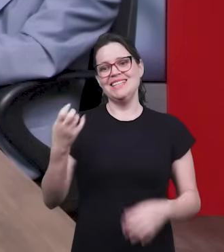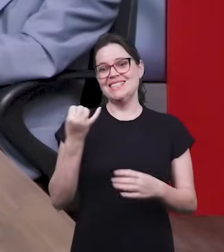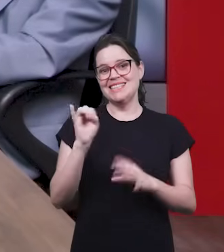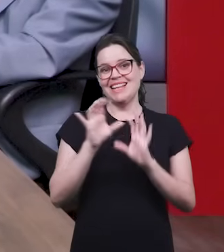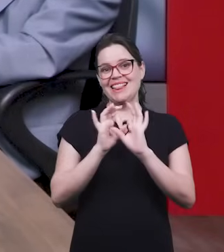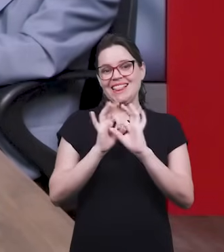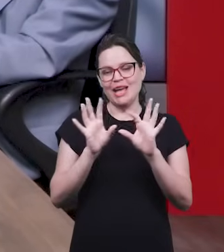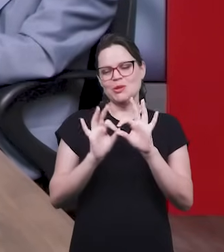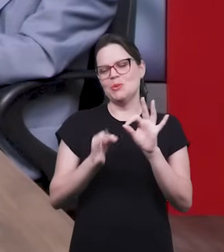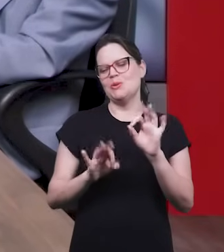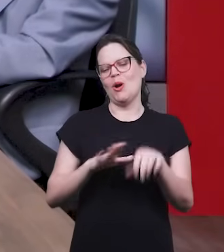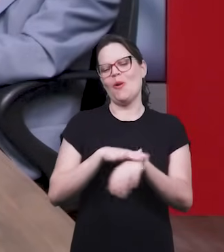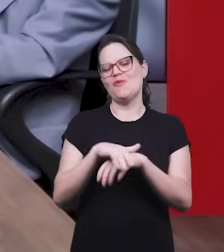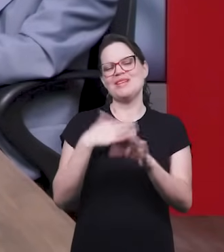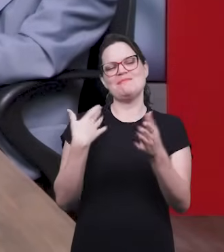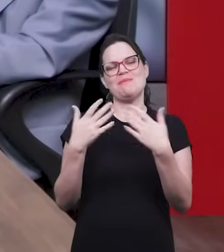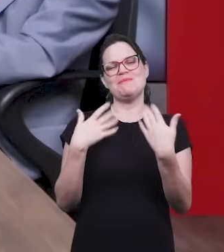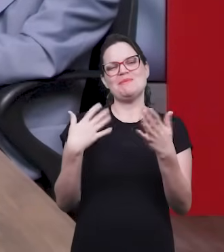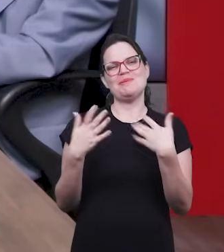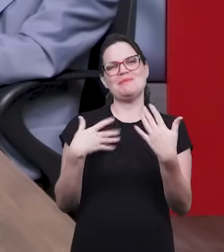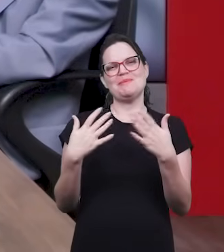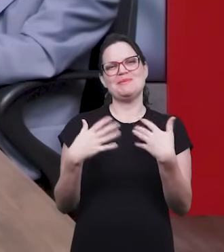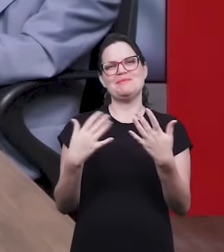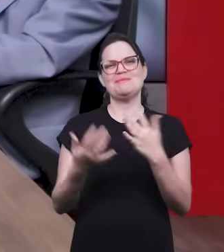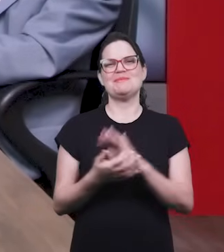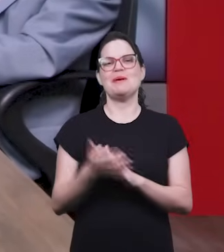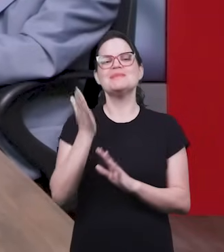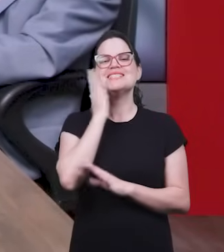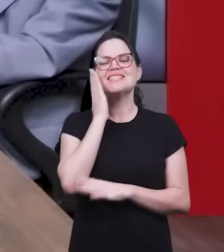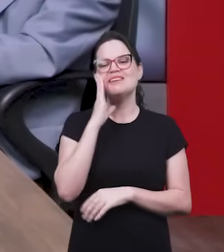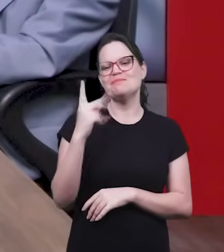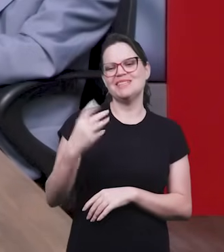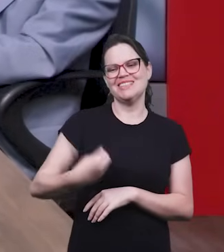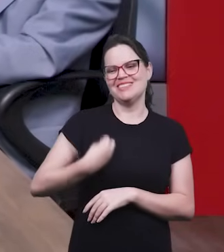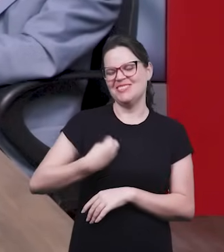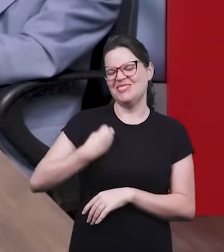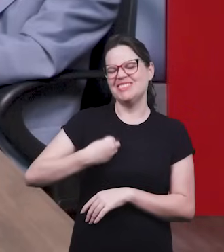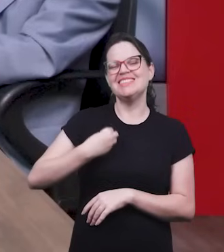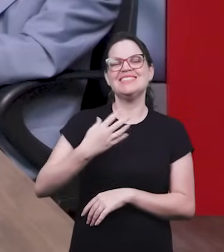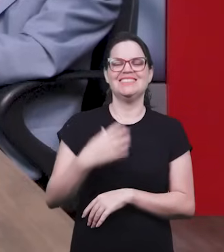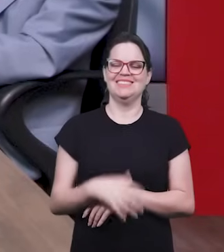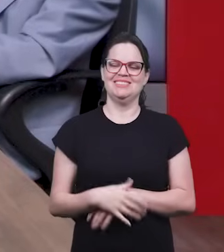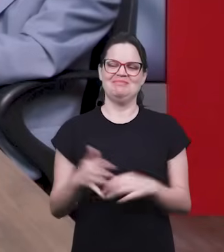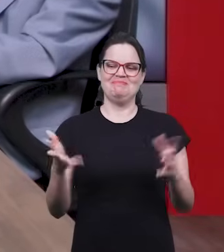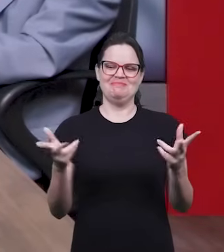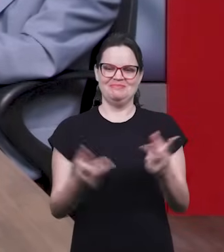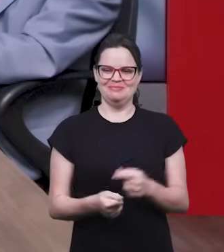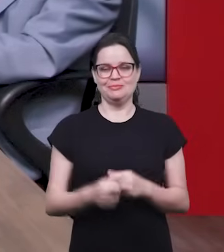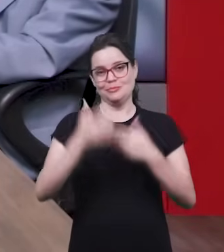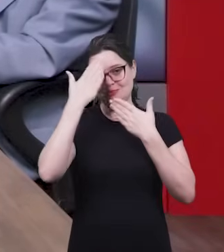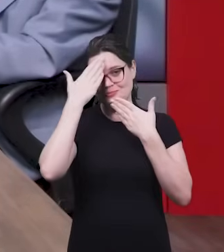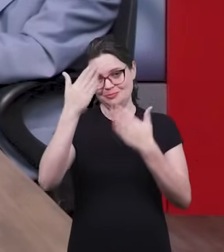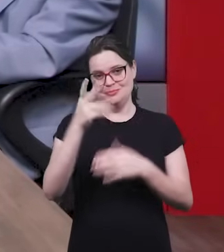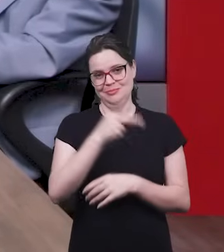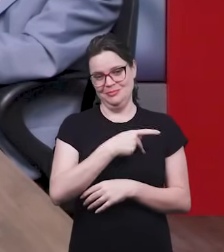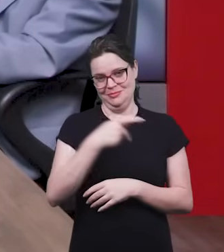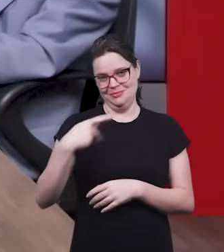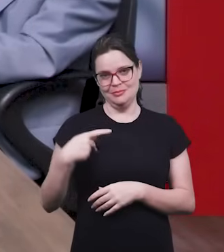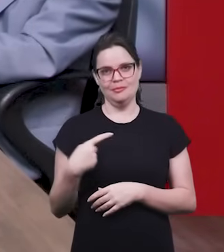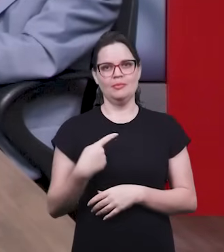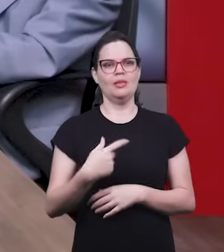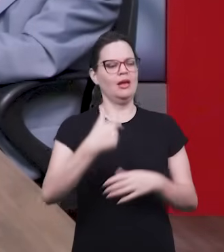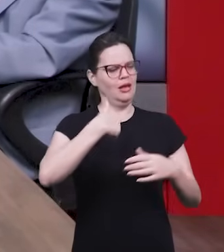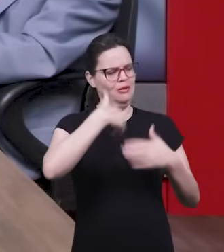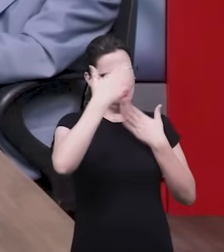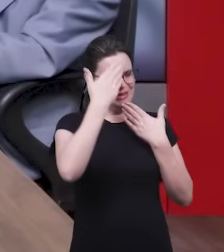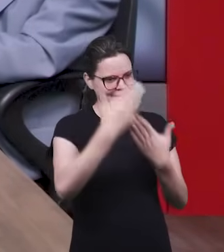Uma conversa tão boa, né? Essa leveza da vida. Se comentar sobre Vila Velha, então... Muito obrigada, pastor. Muito obrigado,